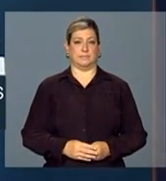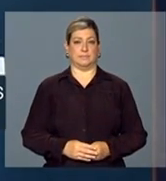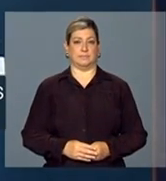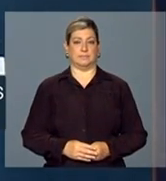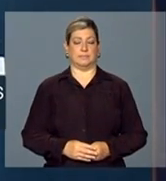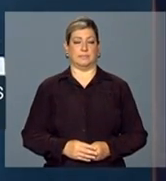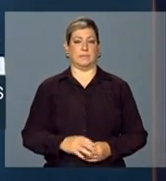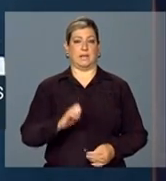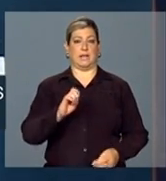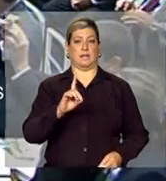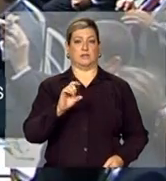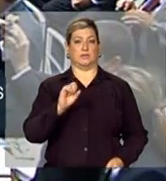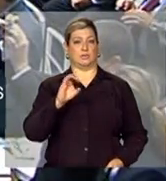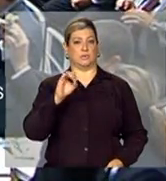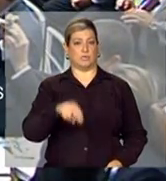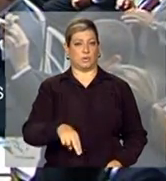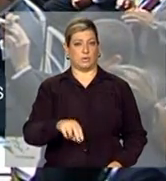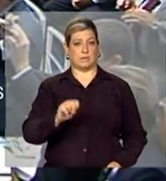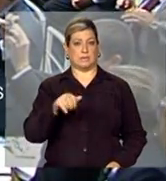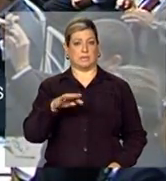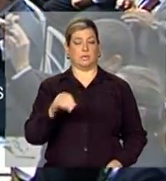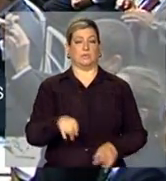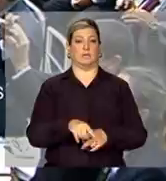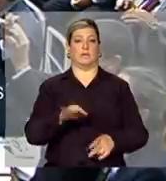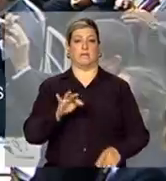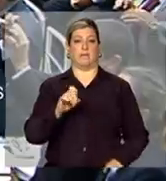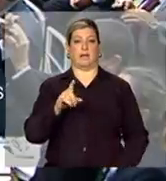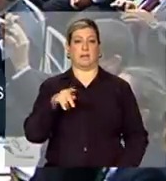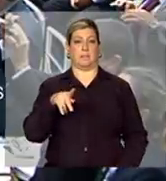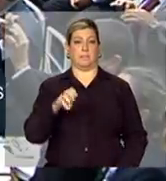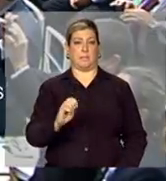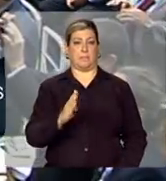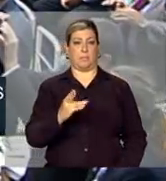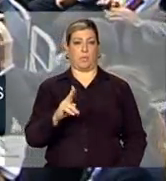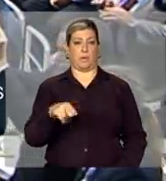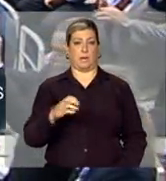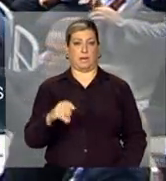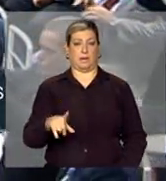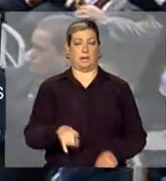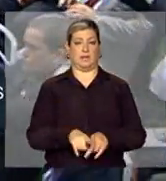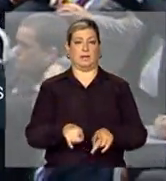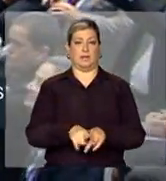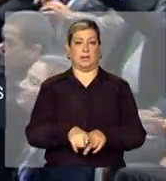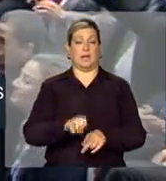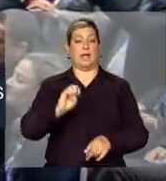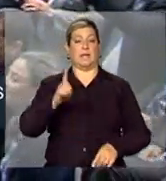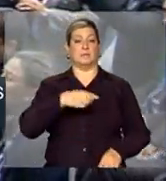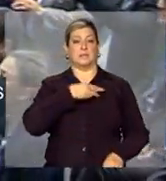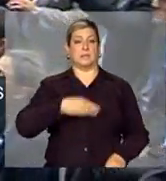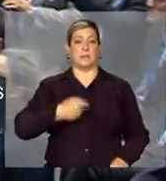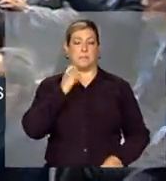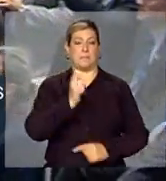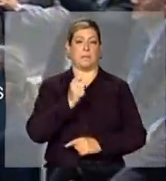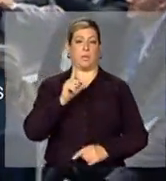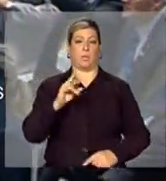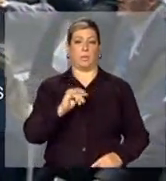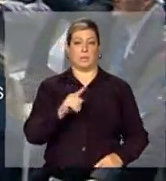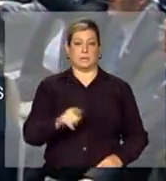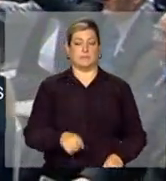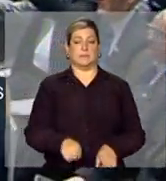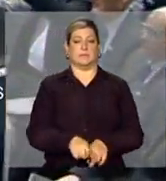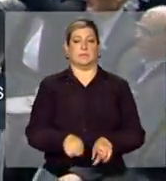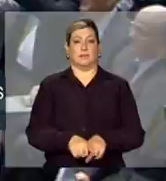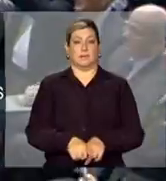o Edson Santos, o Felipe Burnier, o ex-ministro da Pesca, Luiz Sérgio,